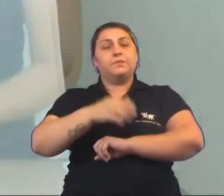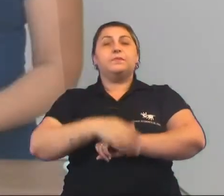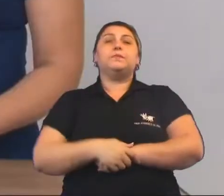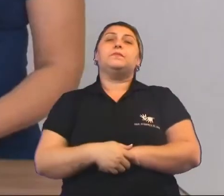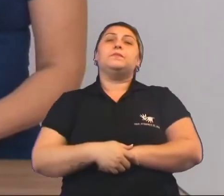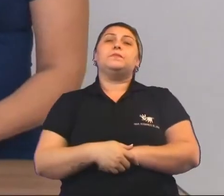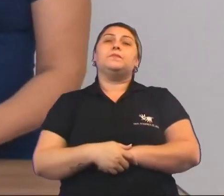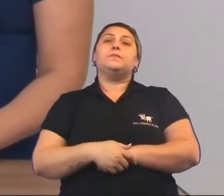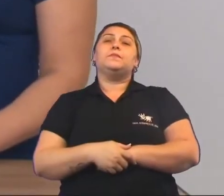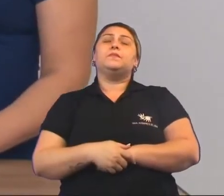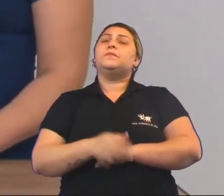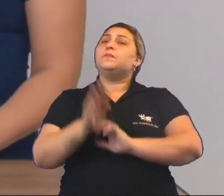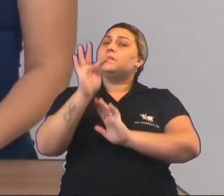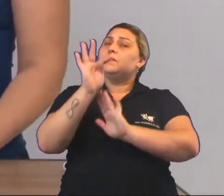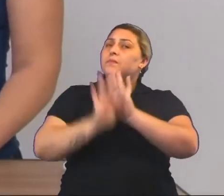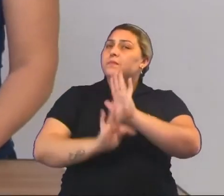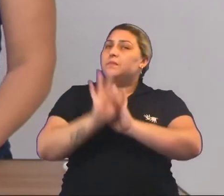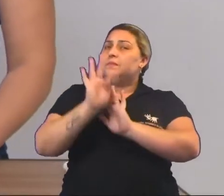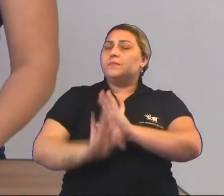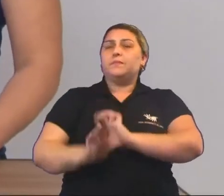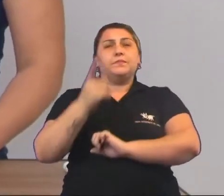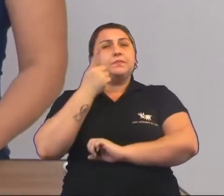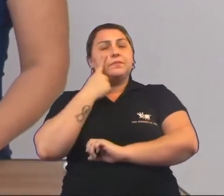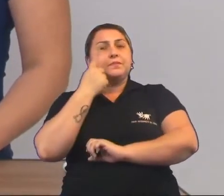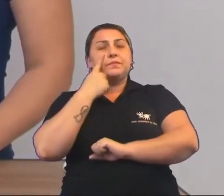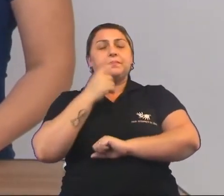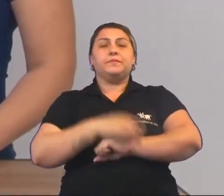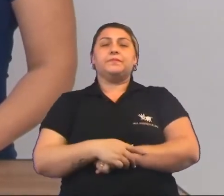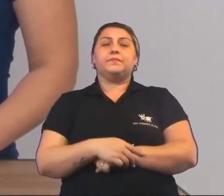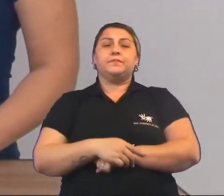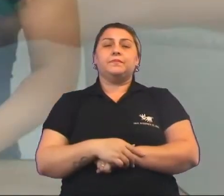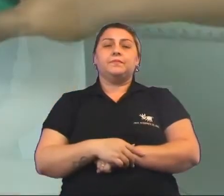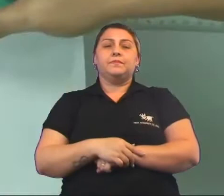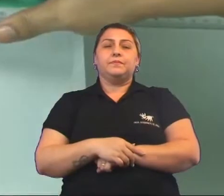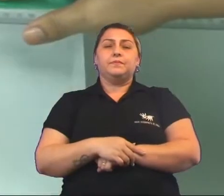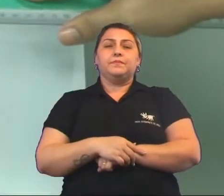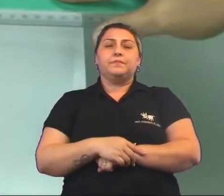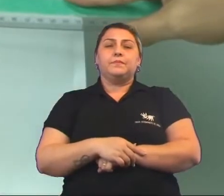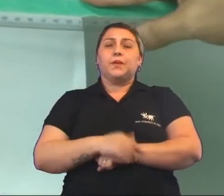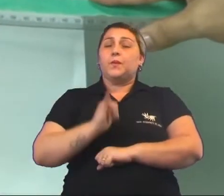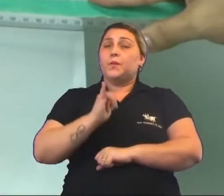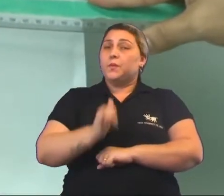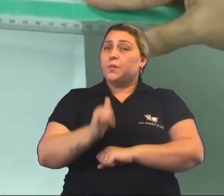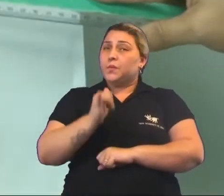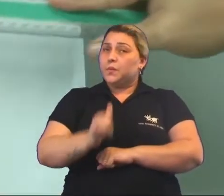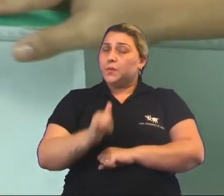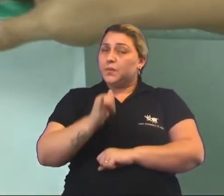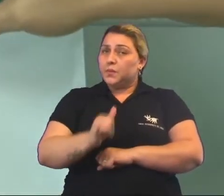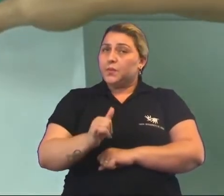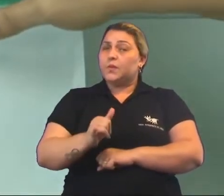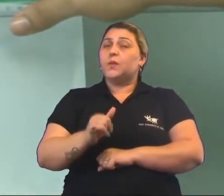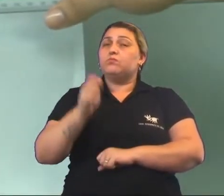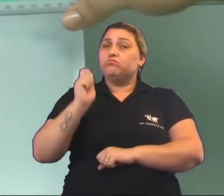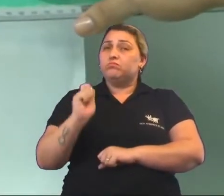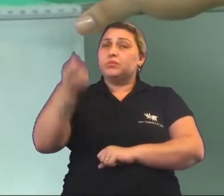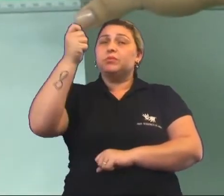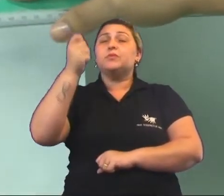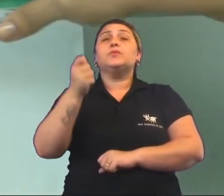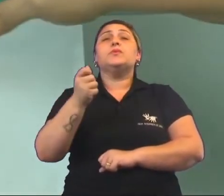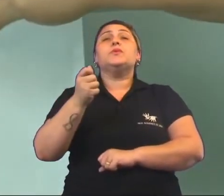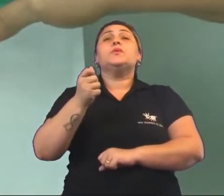personagens. E o nosso texto, turma, olhem só. O texto, ele é um conto de fadas,